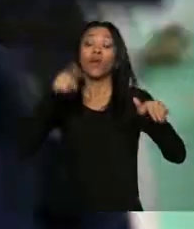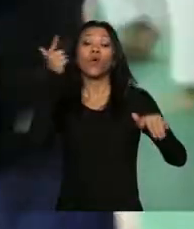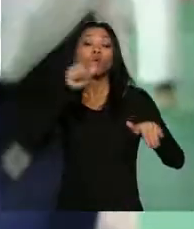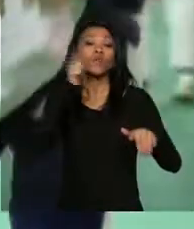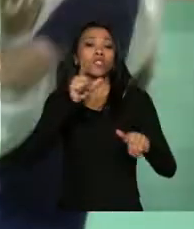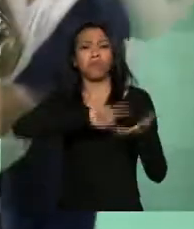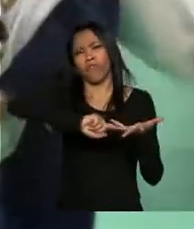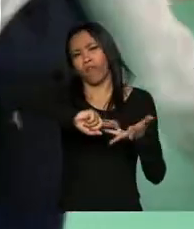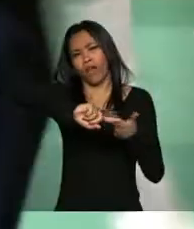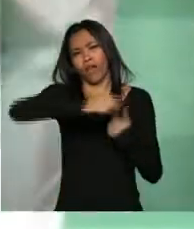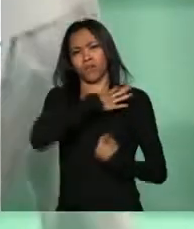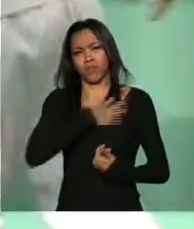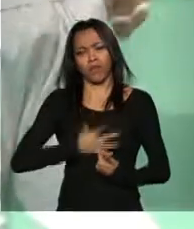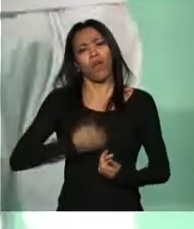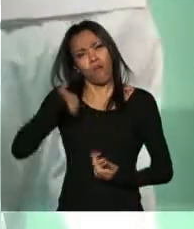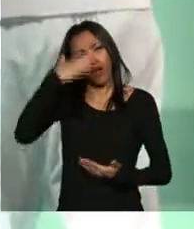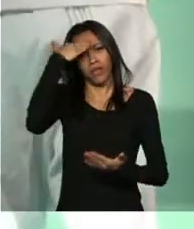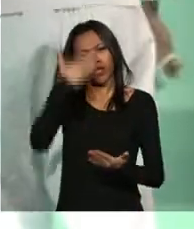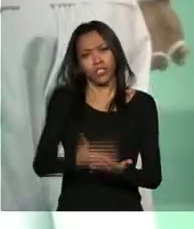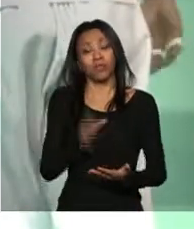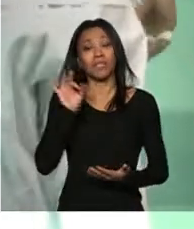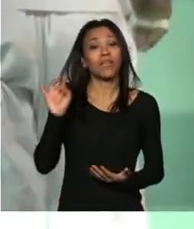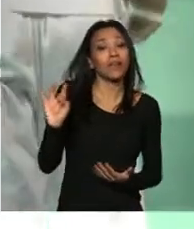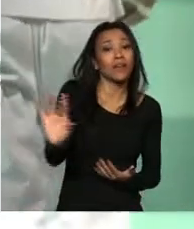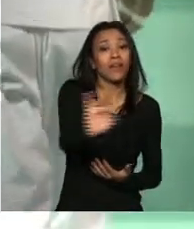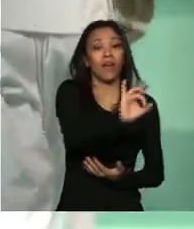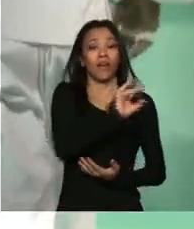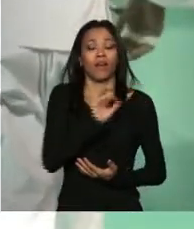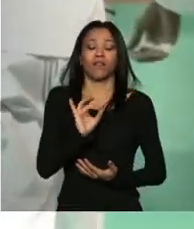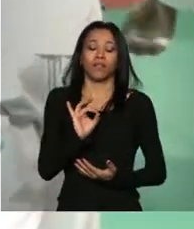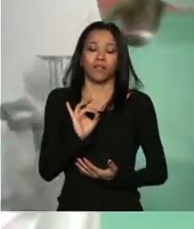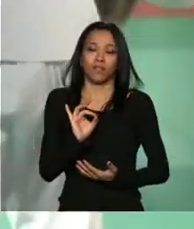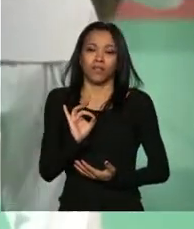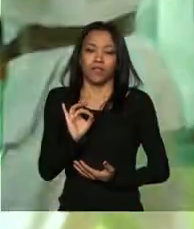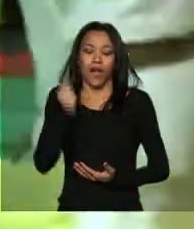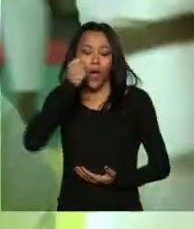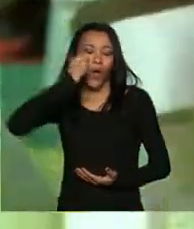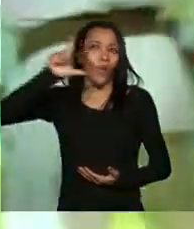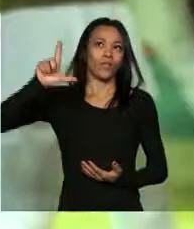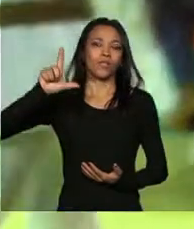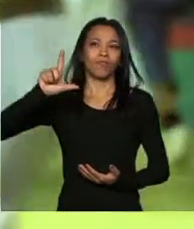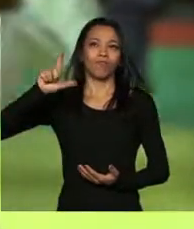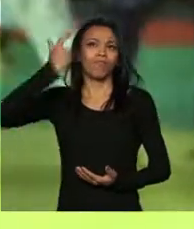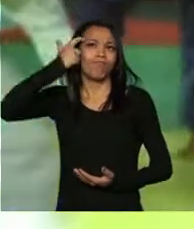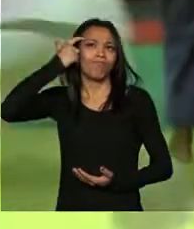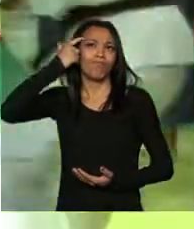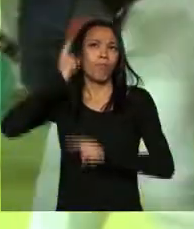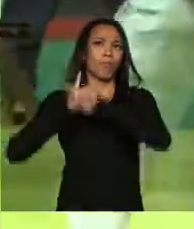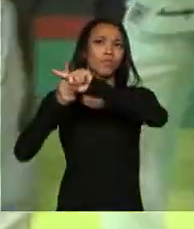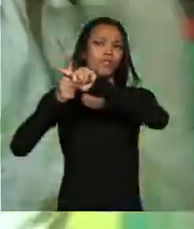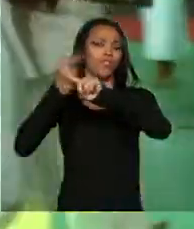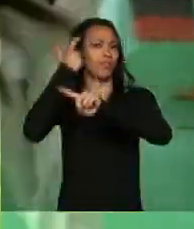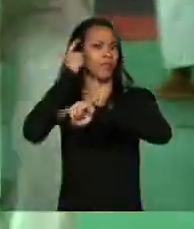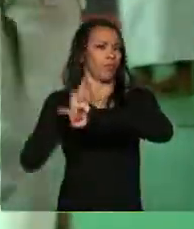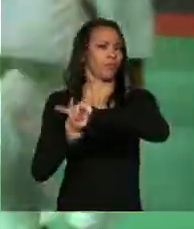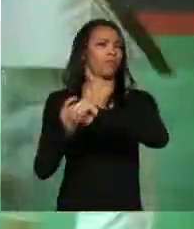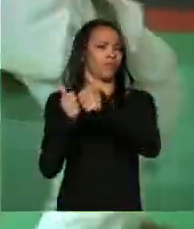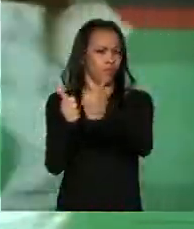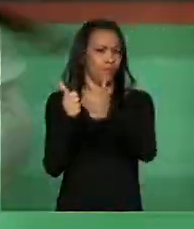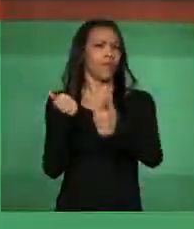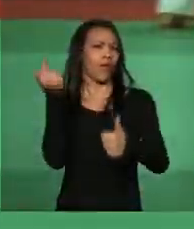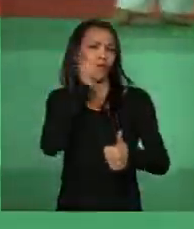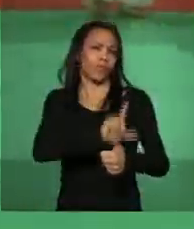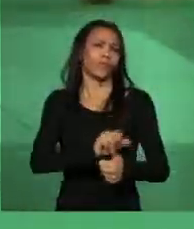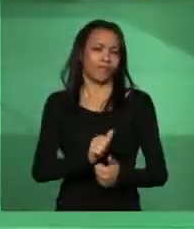medalhas. Eu acredito que cada um acordando com o pé direito, a cabeça no lugar, vamos ter excelente